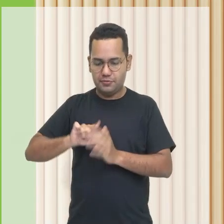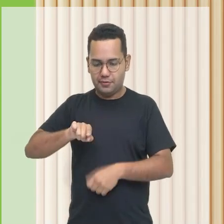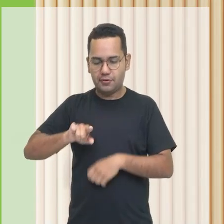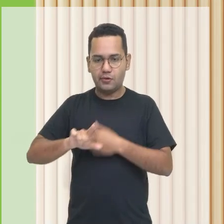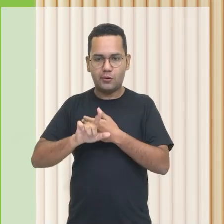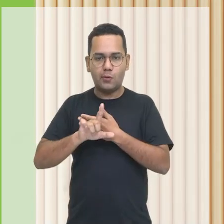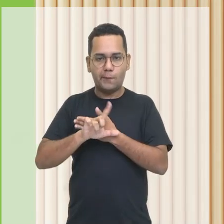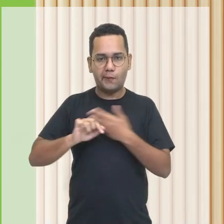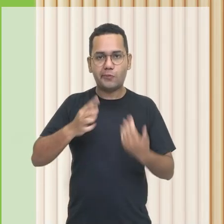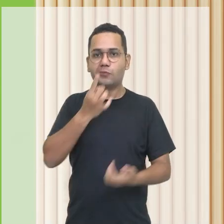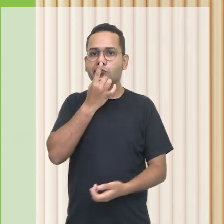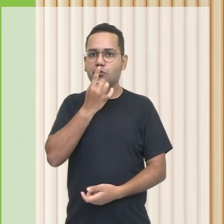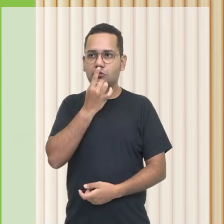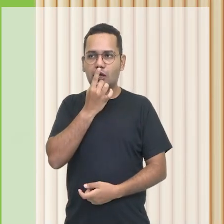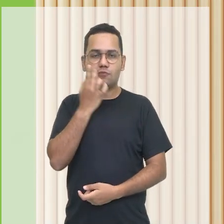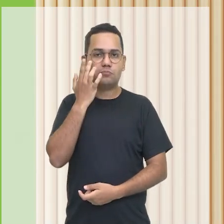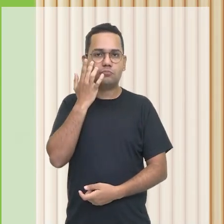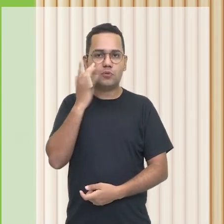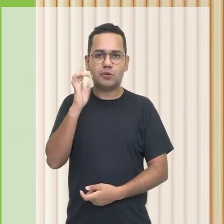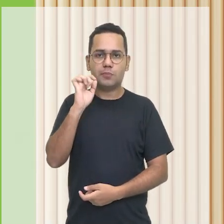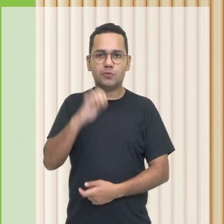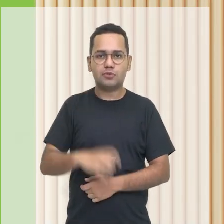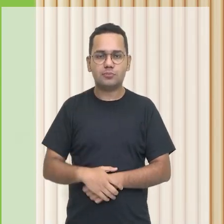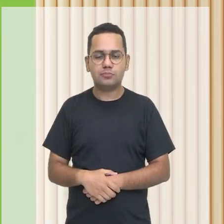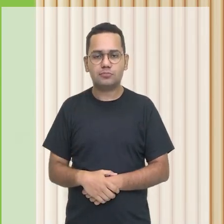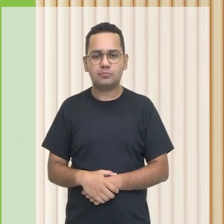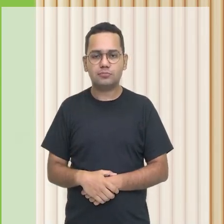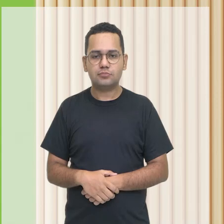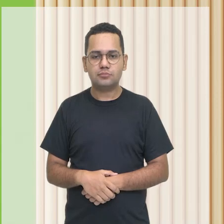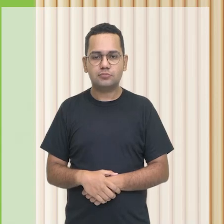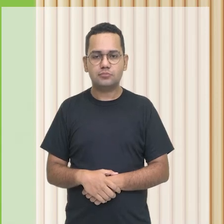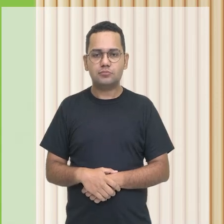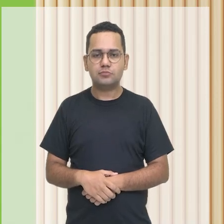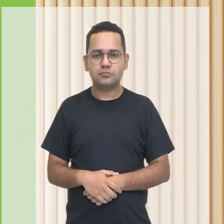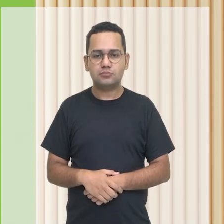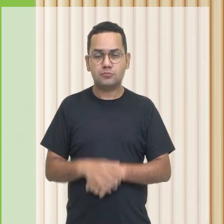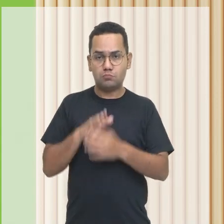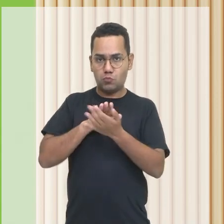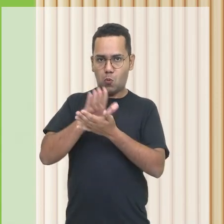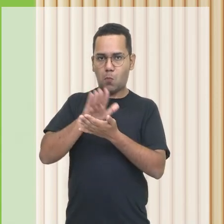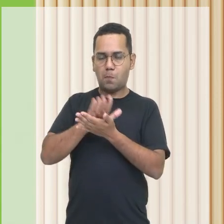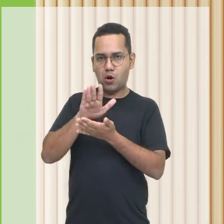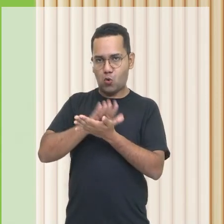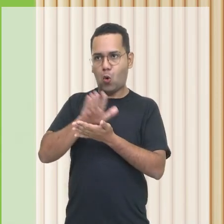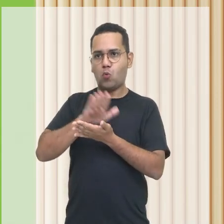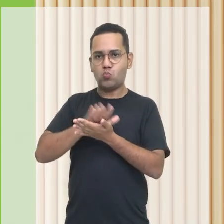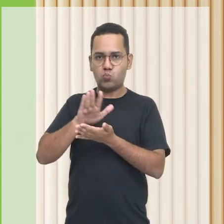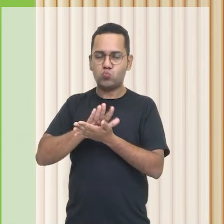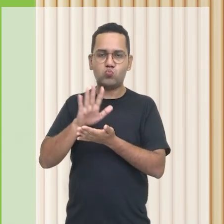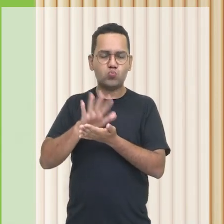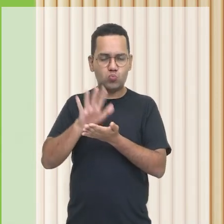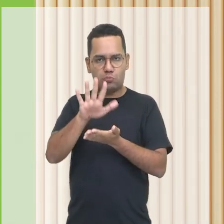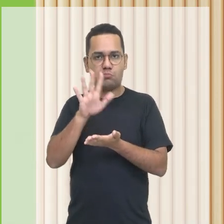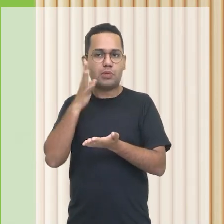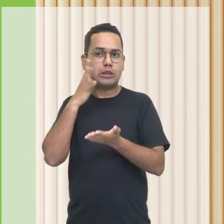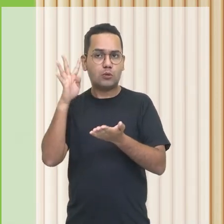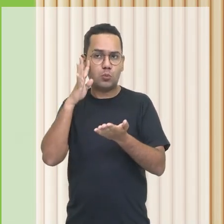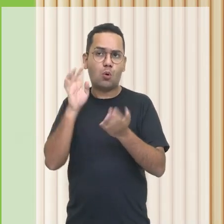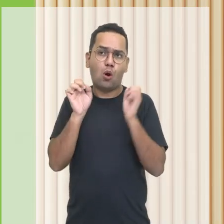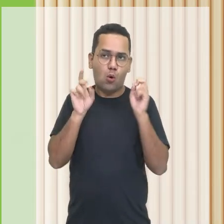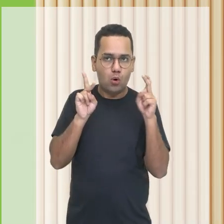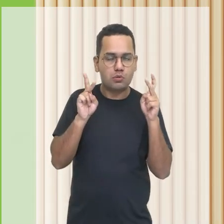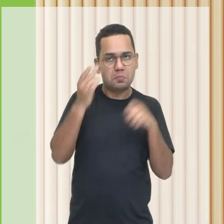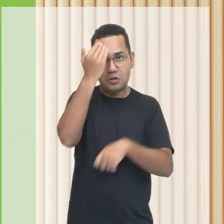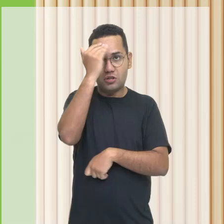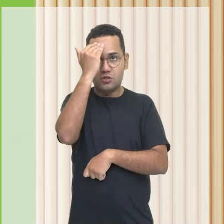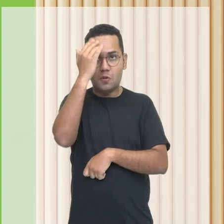apesar de ele ter publicado algo que fazia muito sentido para ele, mas a genética que